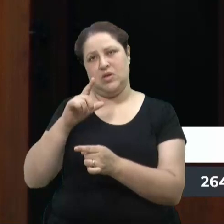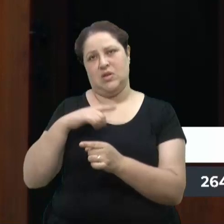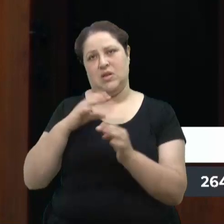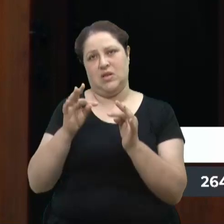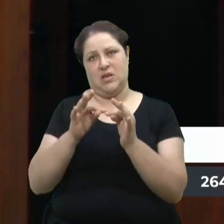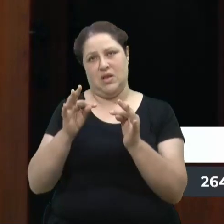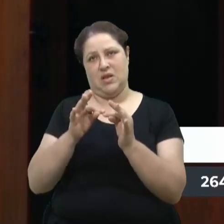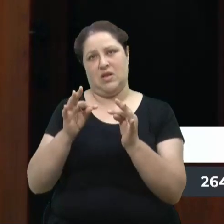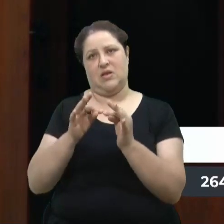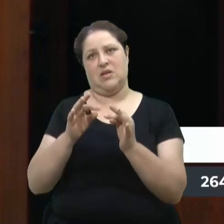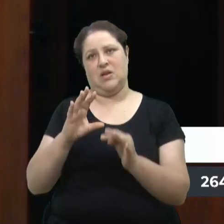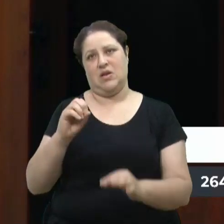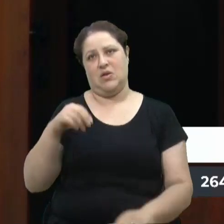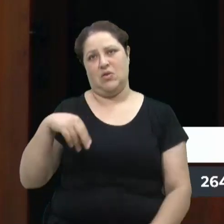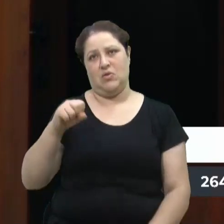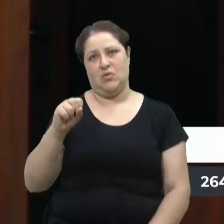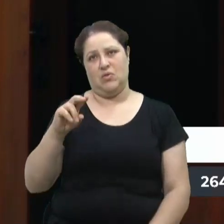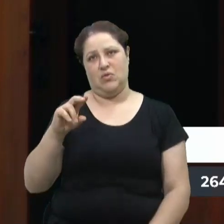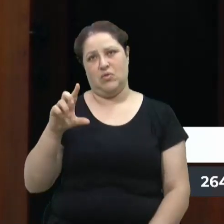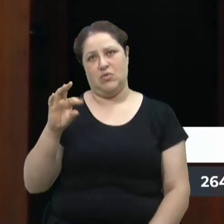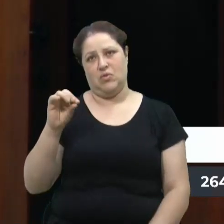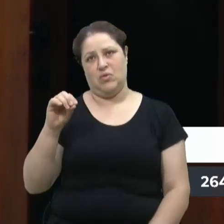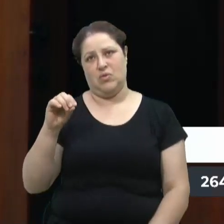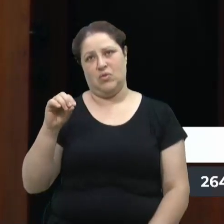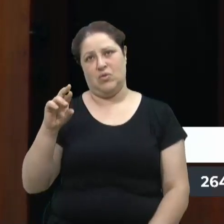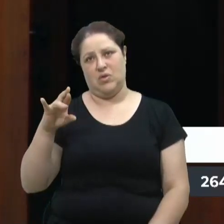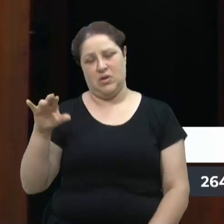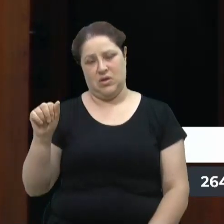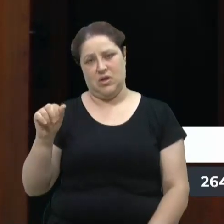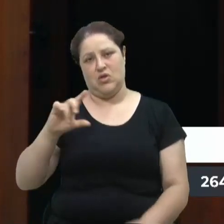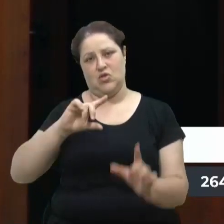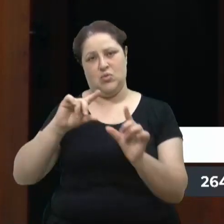de consultoria, reduzimos para 10, vereador.